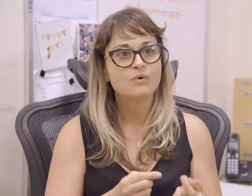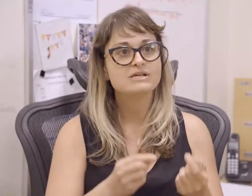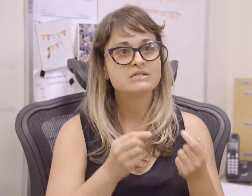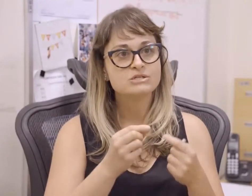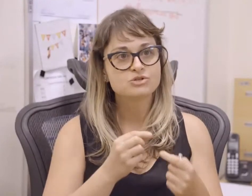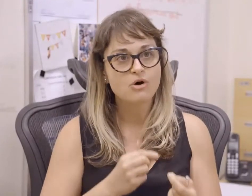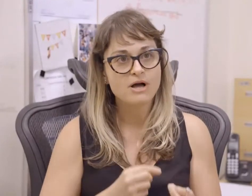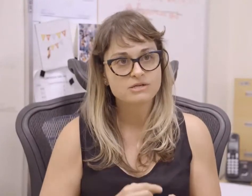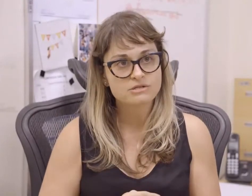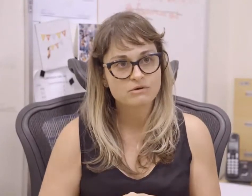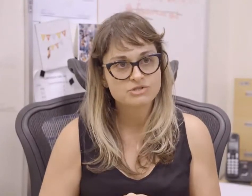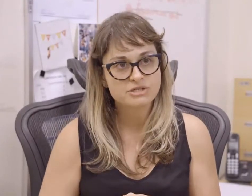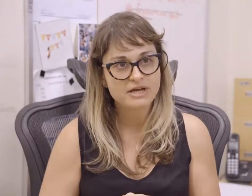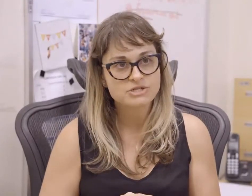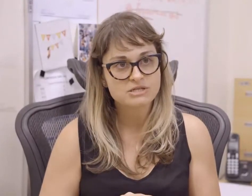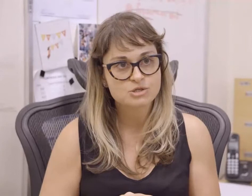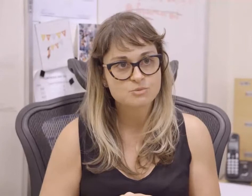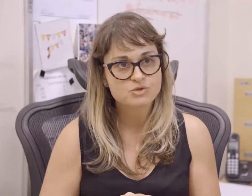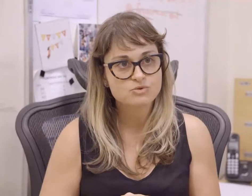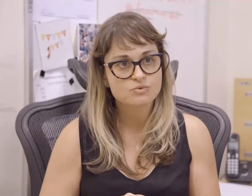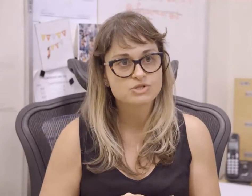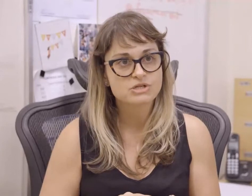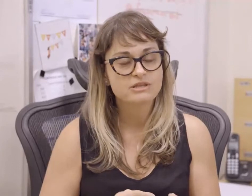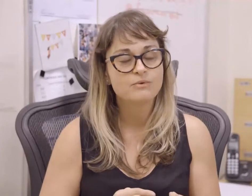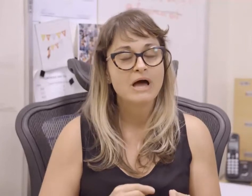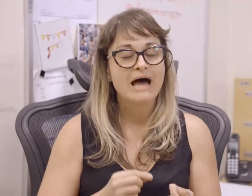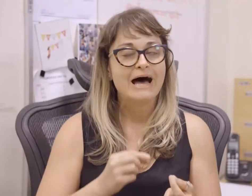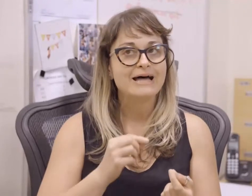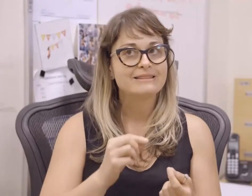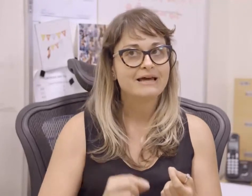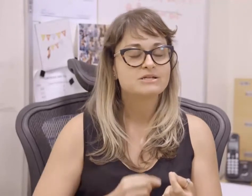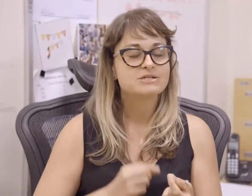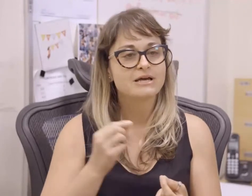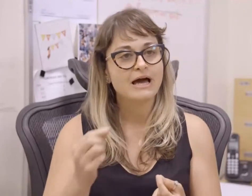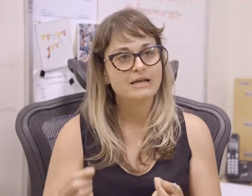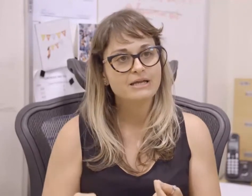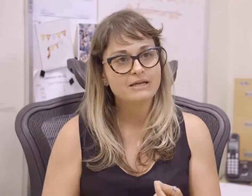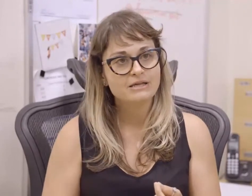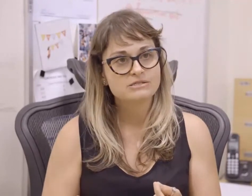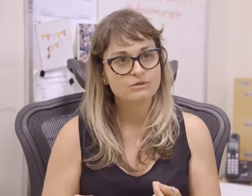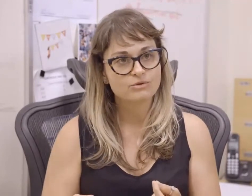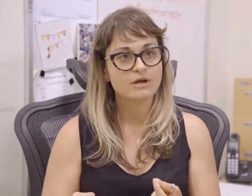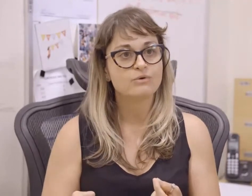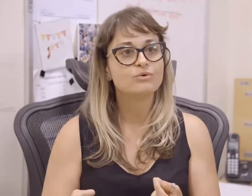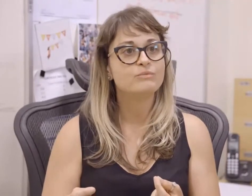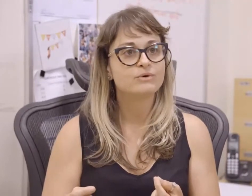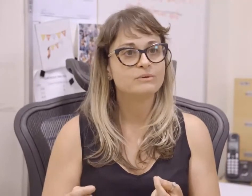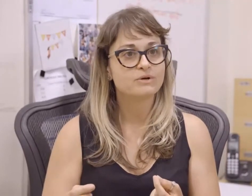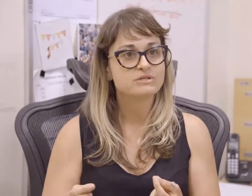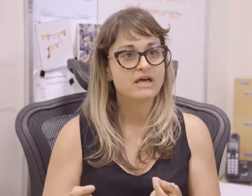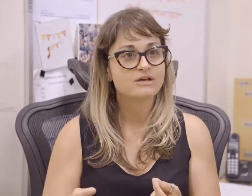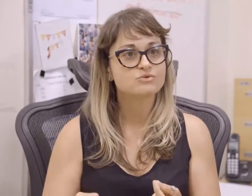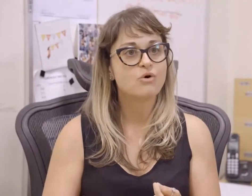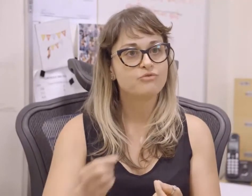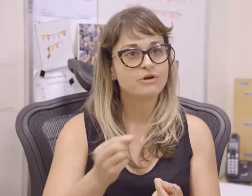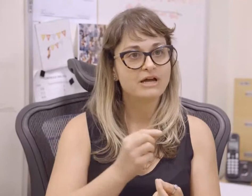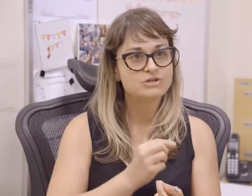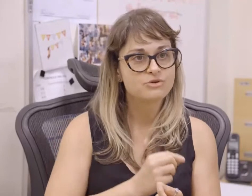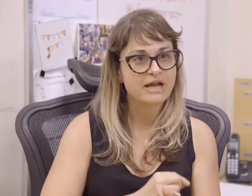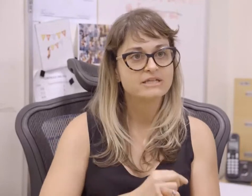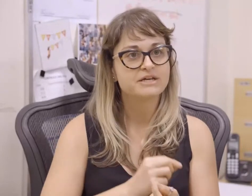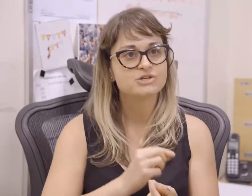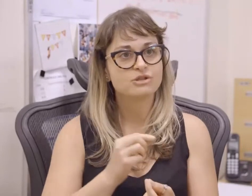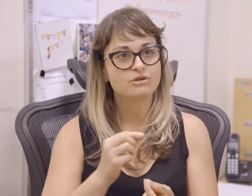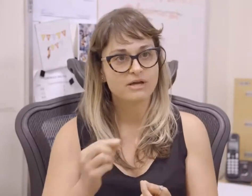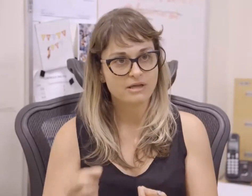e entender quais as histórias estão de trás dessas pessoas. Então, até ela chegar ali e se tornar um número em processo, qual